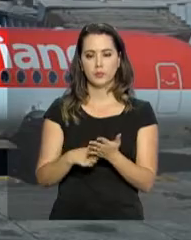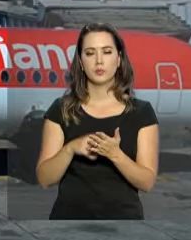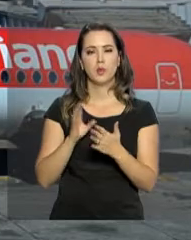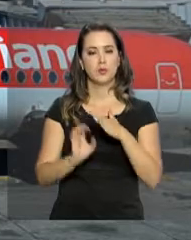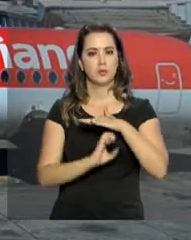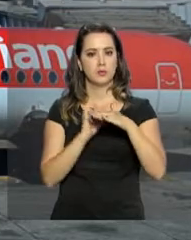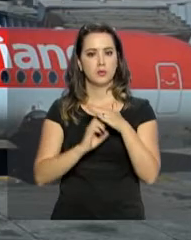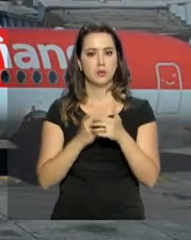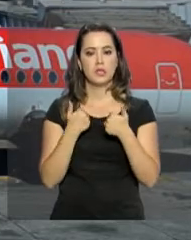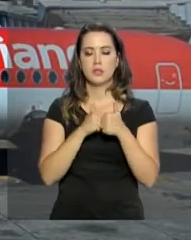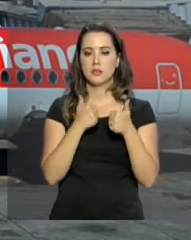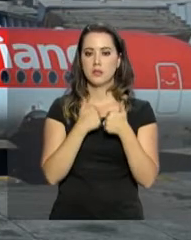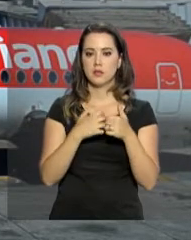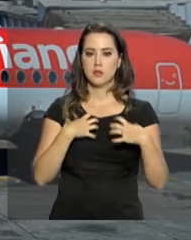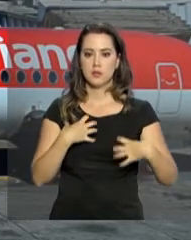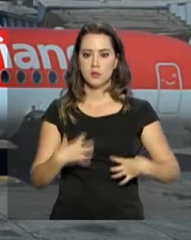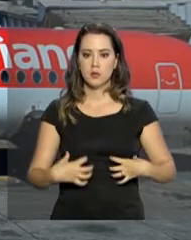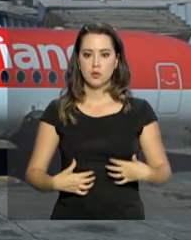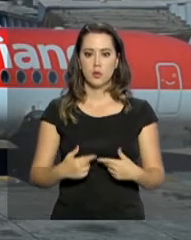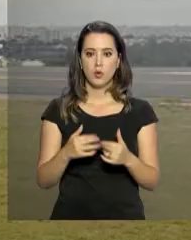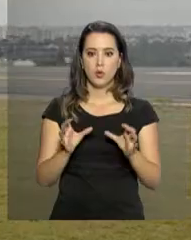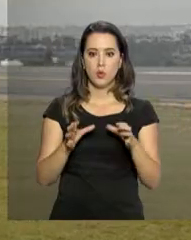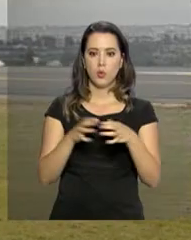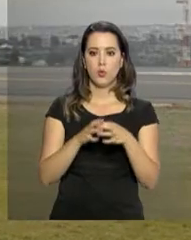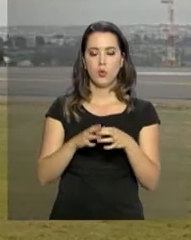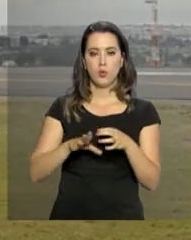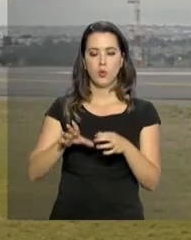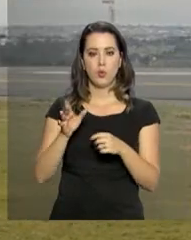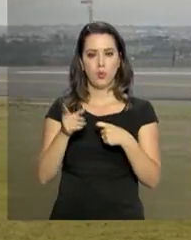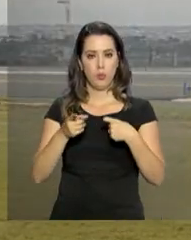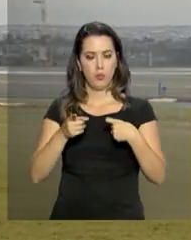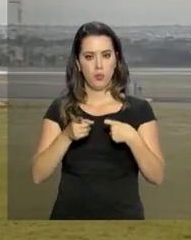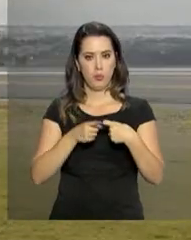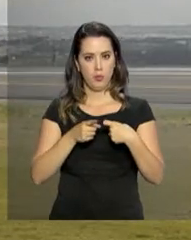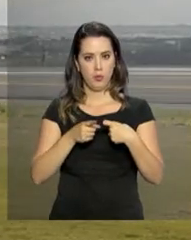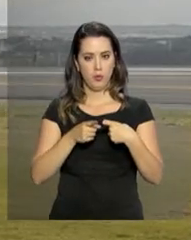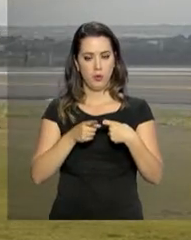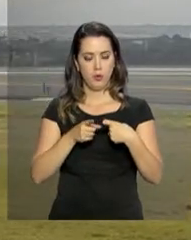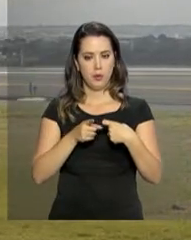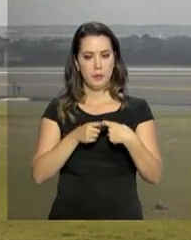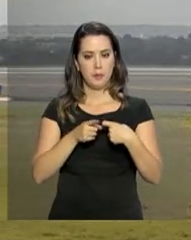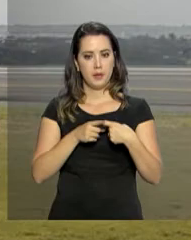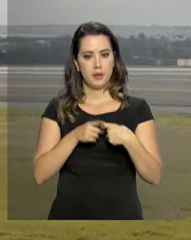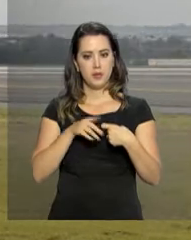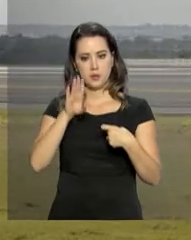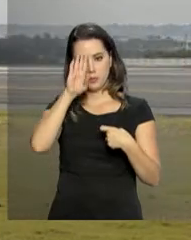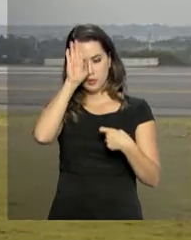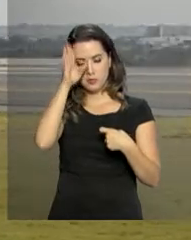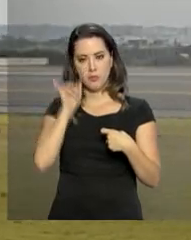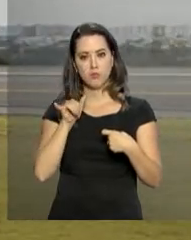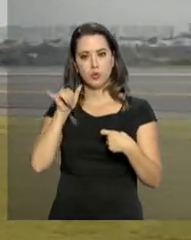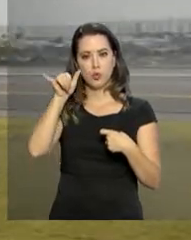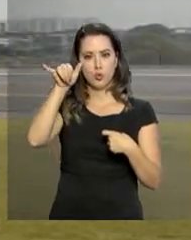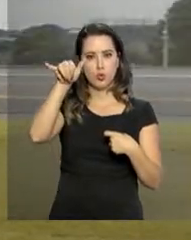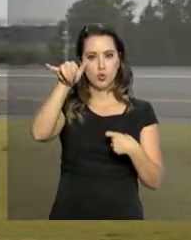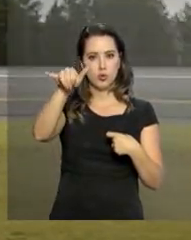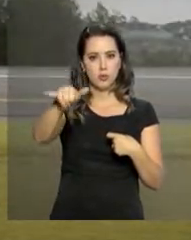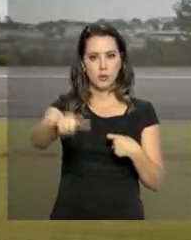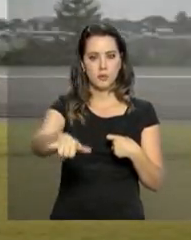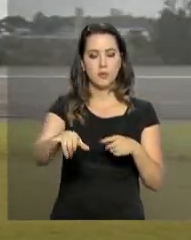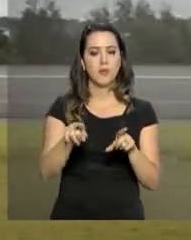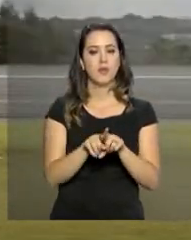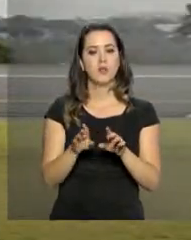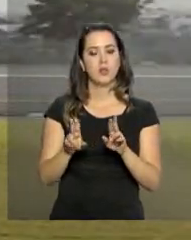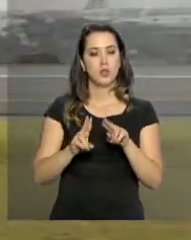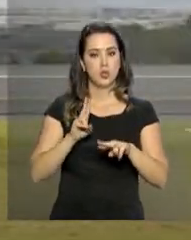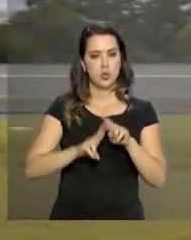empresas. Elas transportam órgãos e equipes médicas e têm prioridade de voo e decolagem. De junho de 2016 até